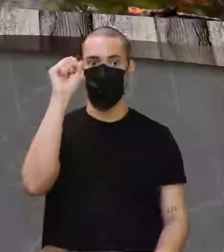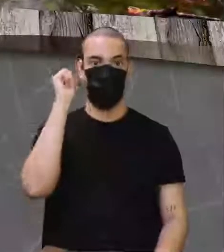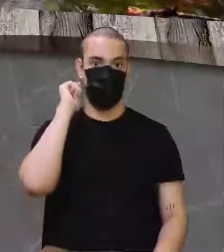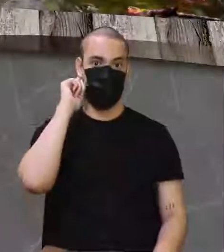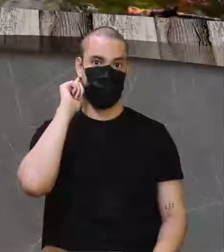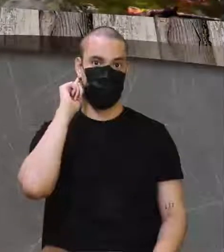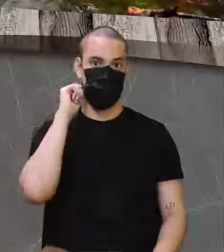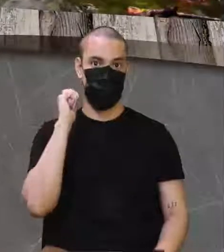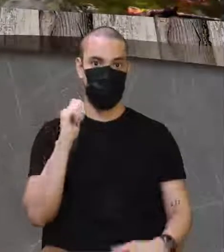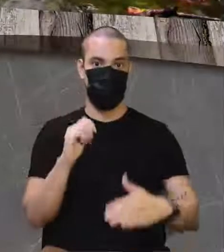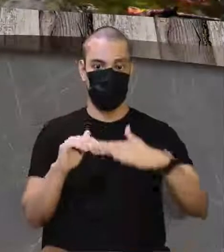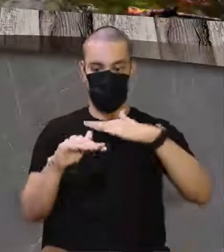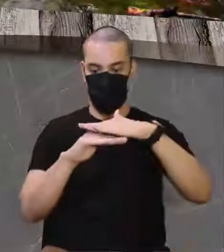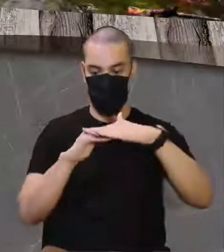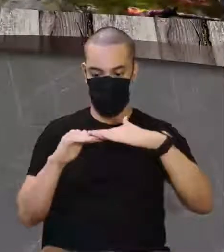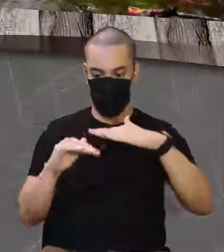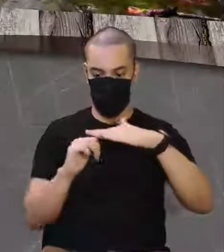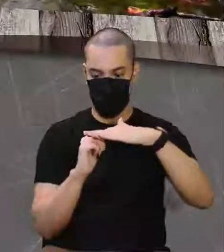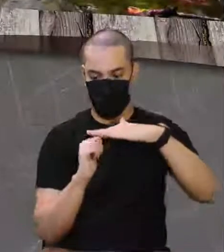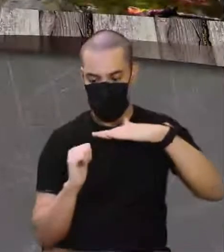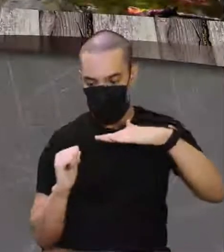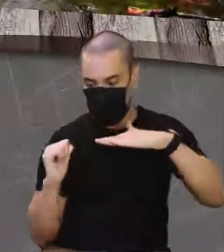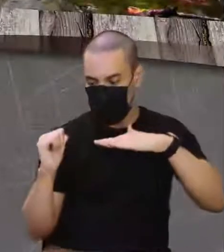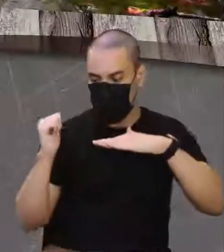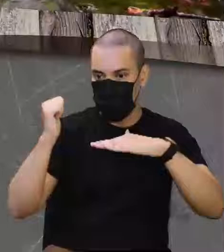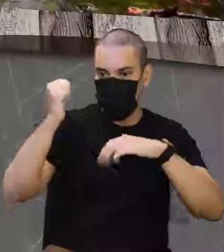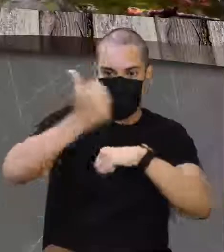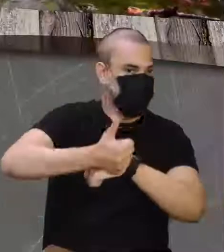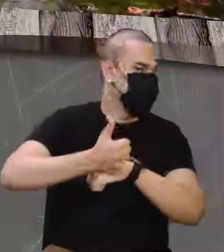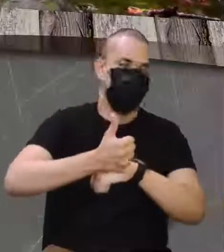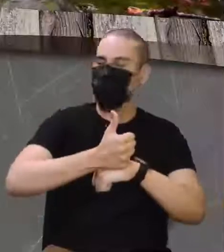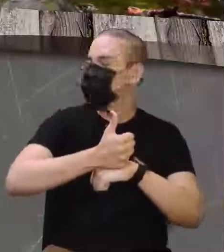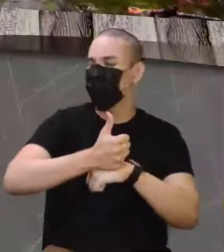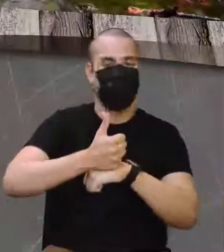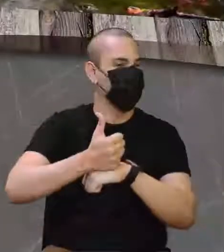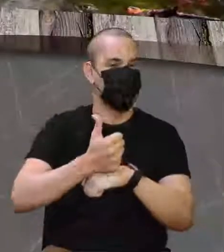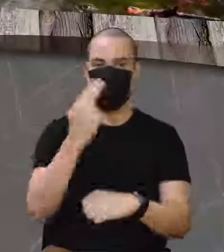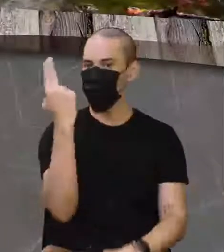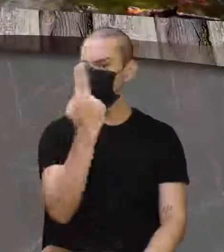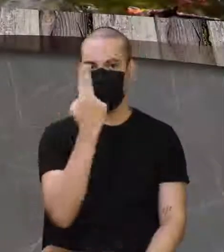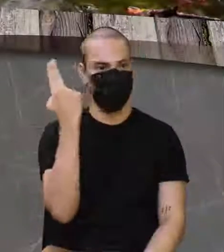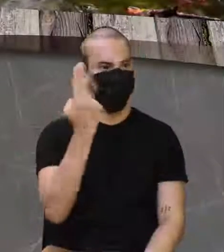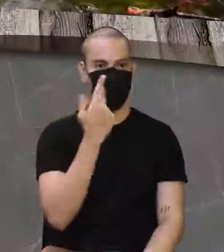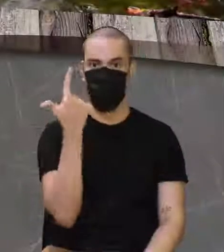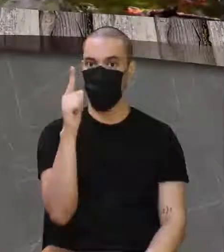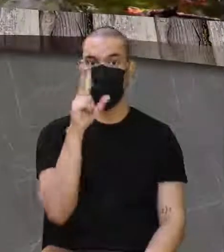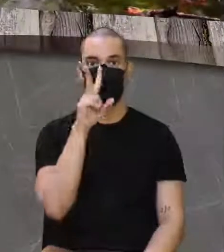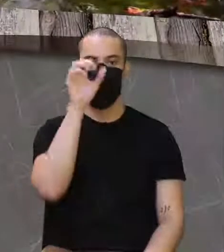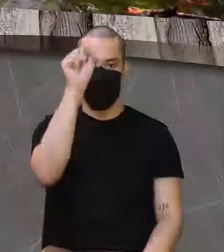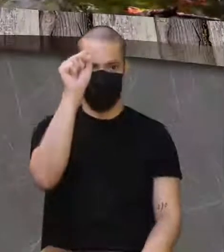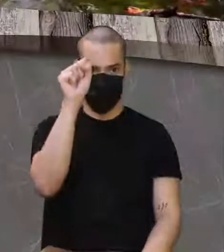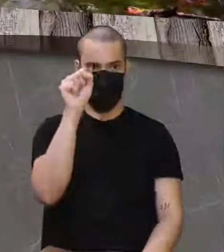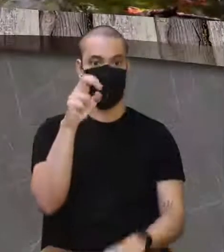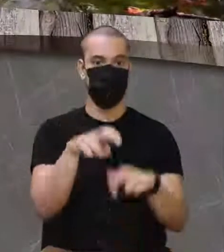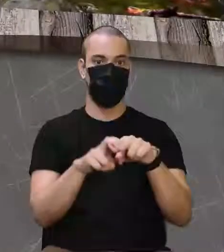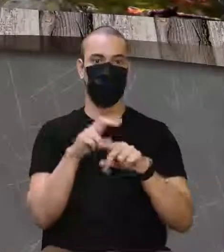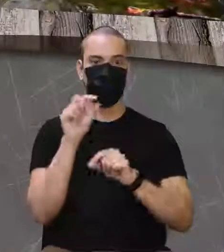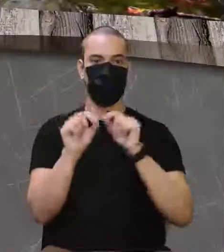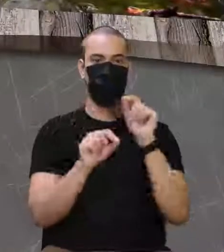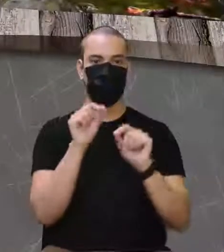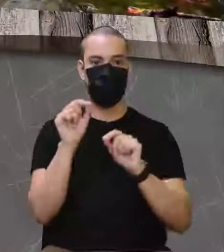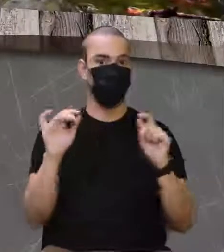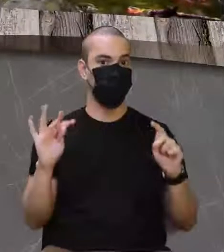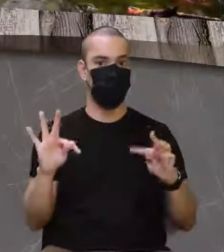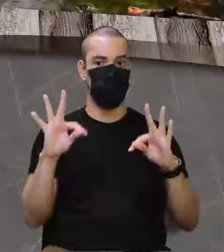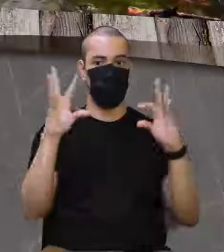sobressair sobre o dominante. Já está dizendo, dominante. Se vier algum dominante perto dele, ele não vai ter chance. Então,